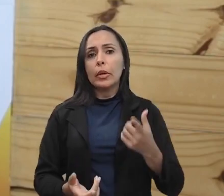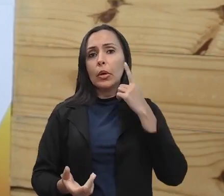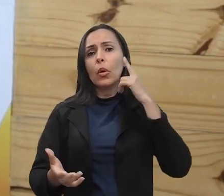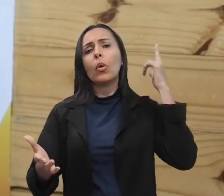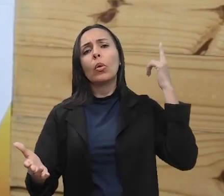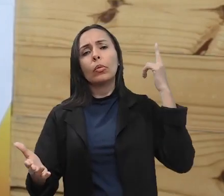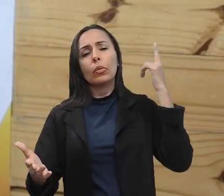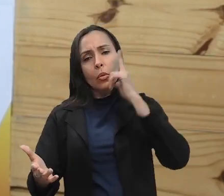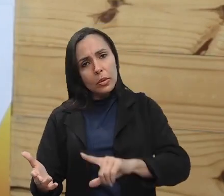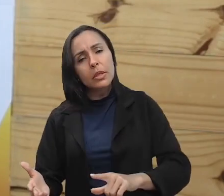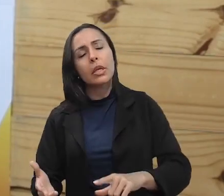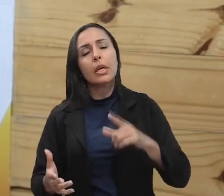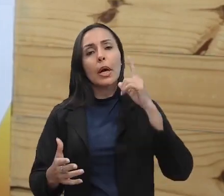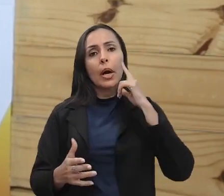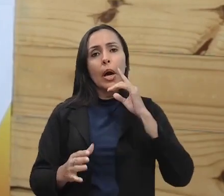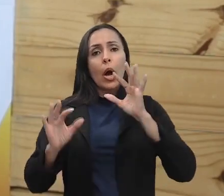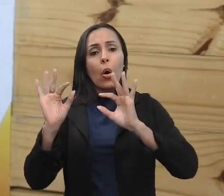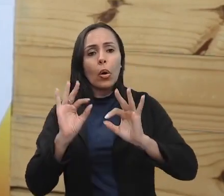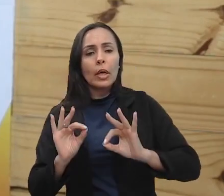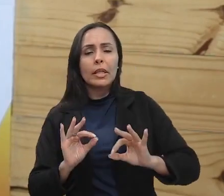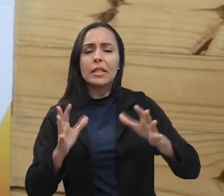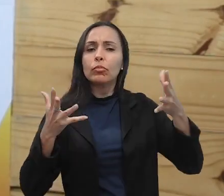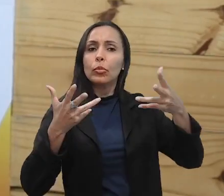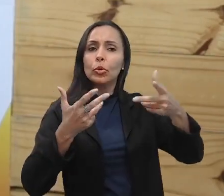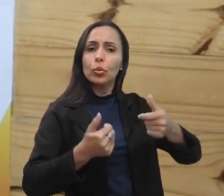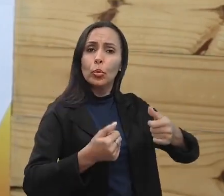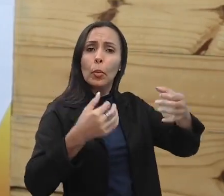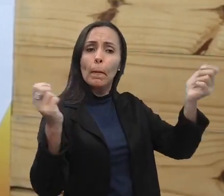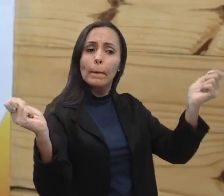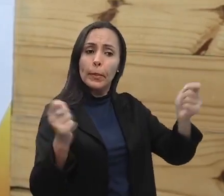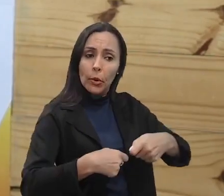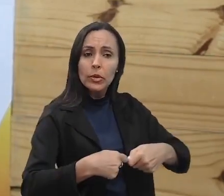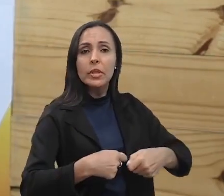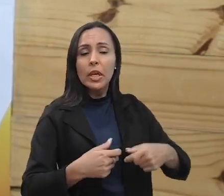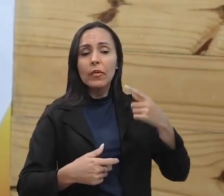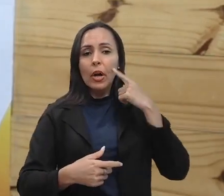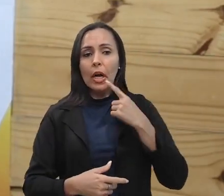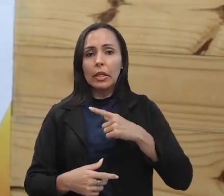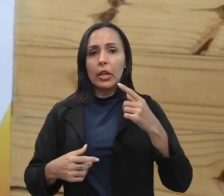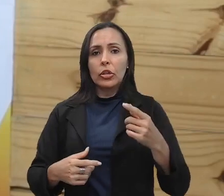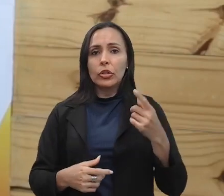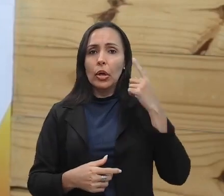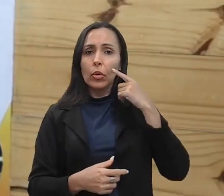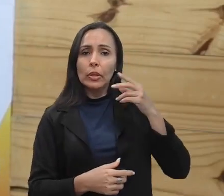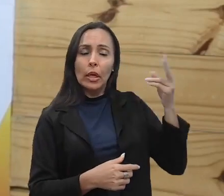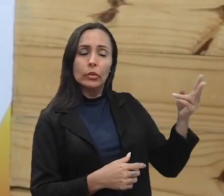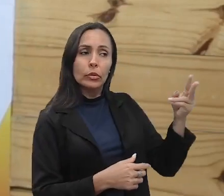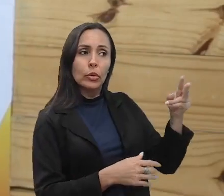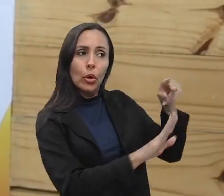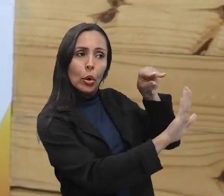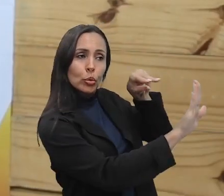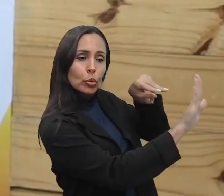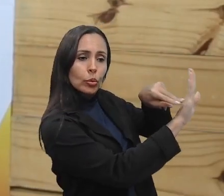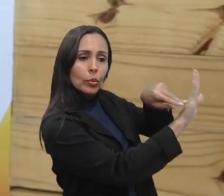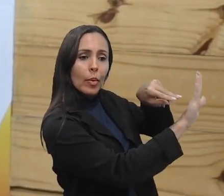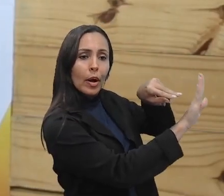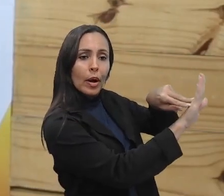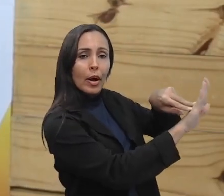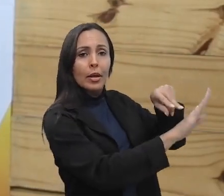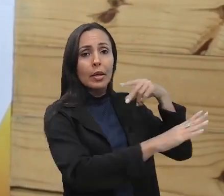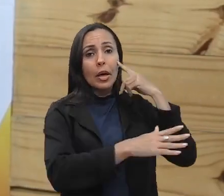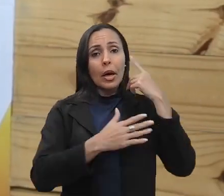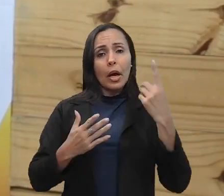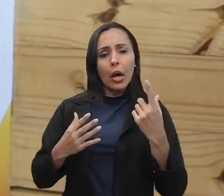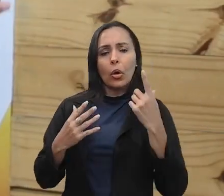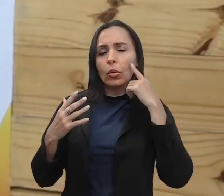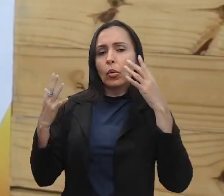fato, posicionar da melhor forma possível a questão das tomadas, dos interruptores, como é que vai ficar